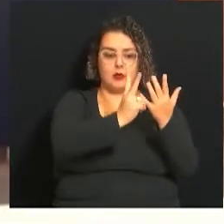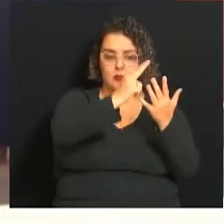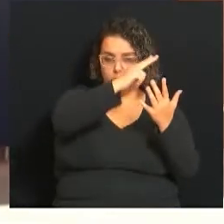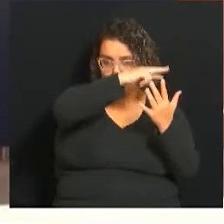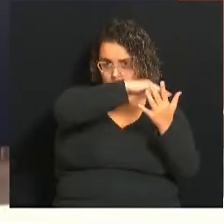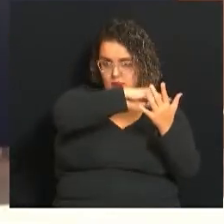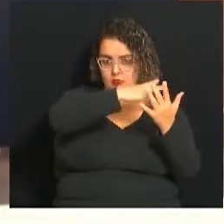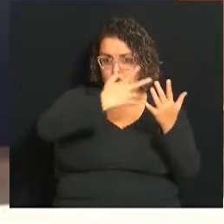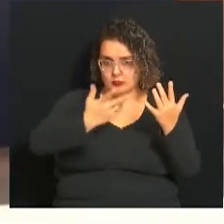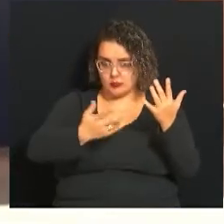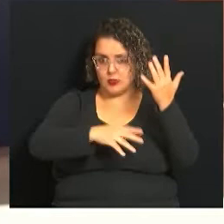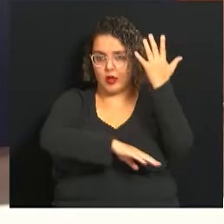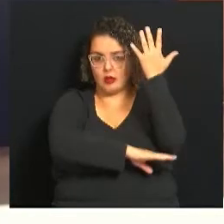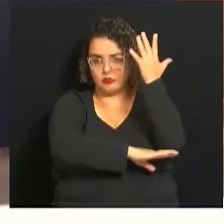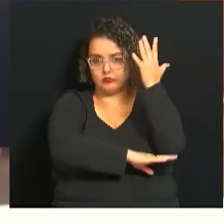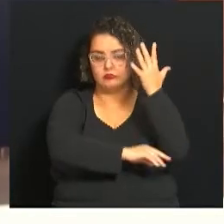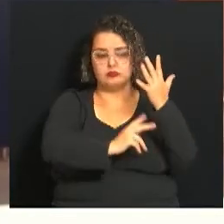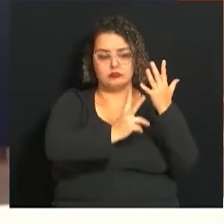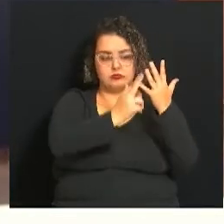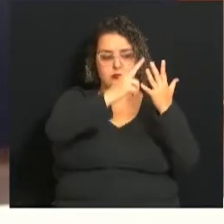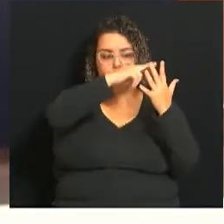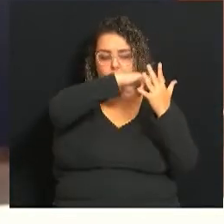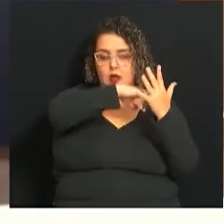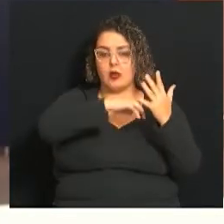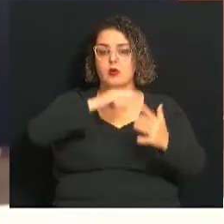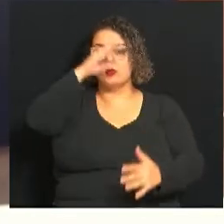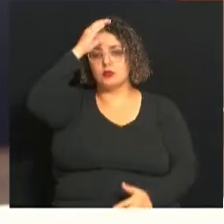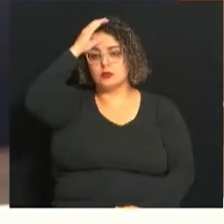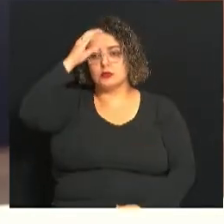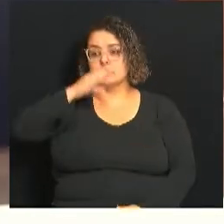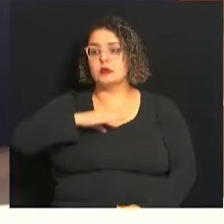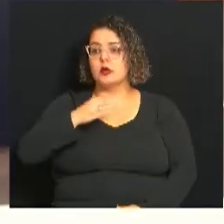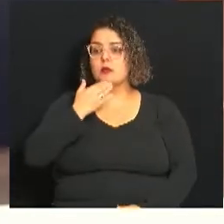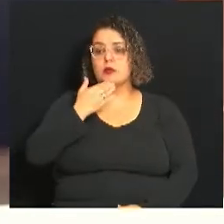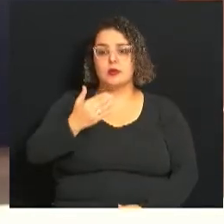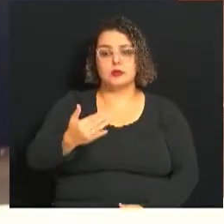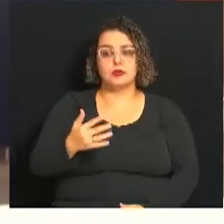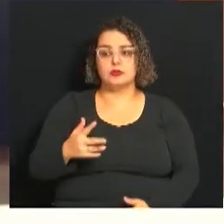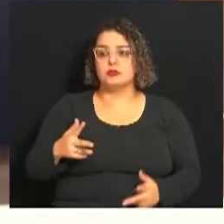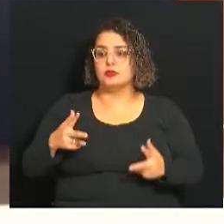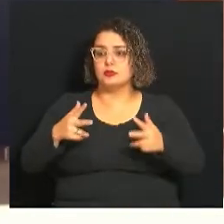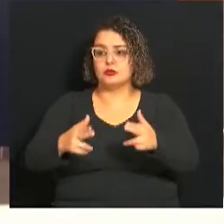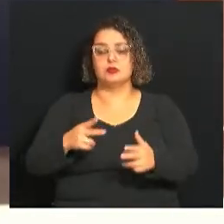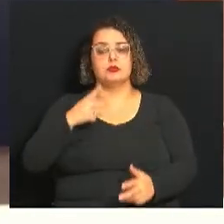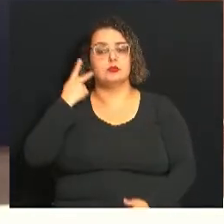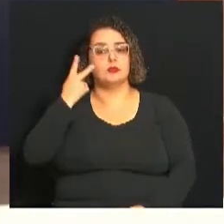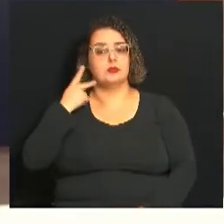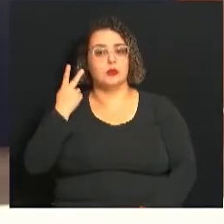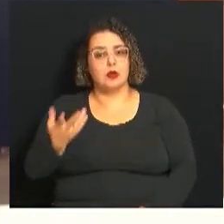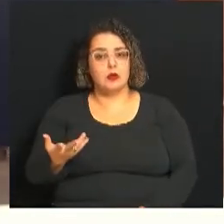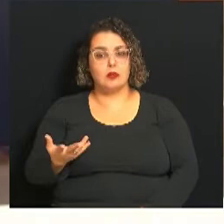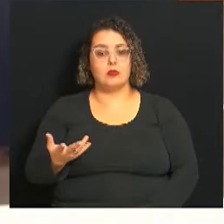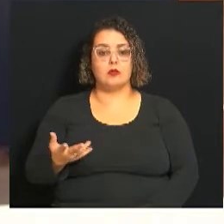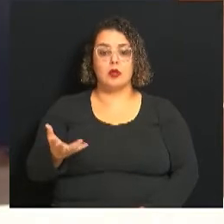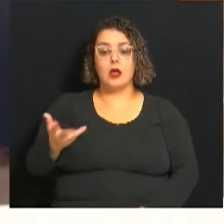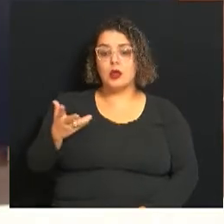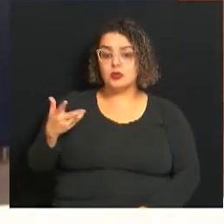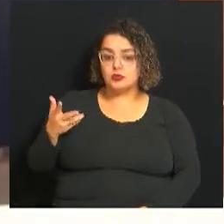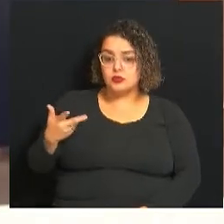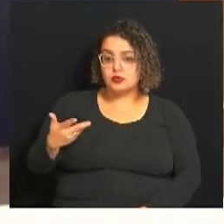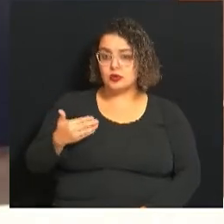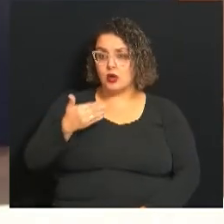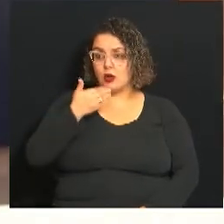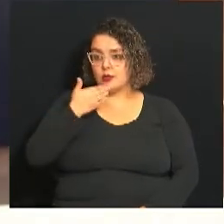Uma delas, os munícipes solicitando até interferência de vereadores para tentar agilizar algum pedido